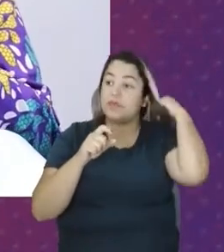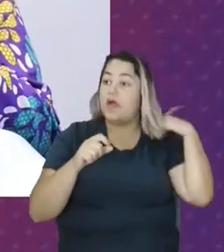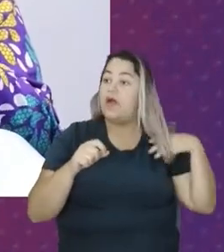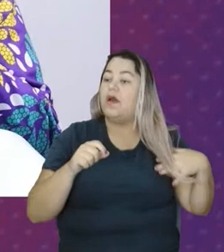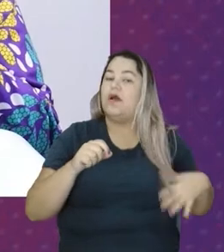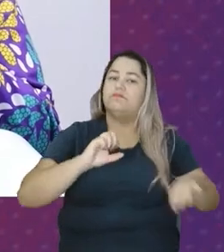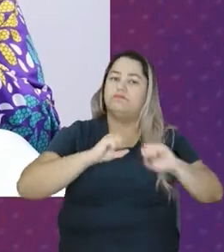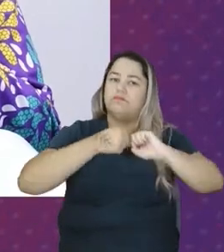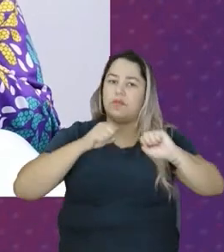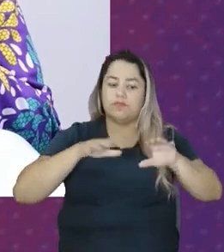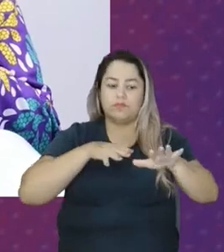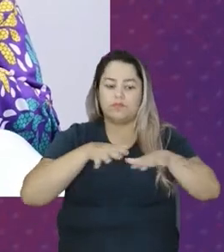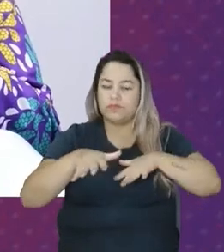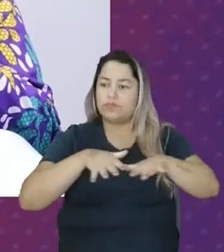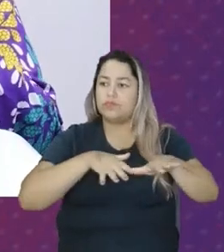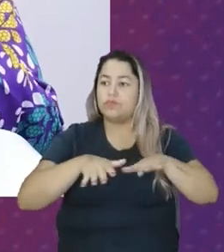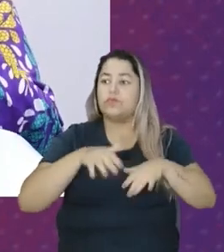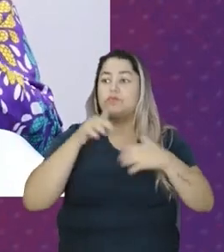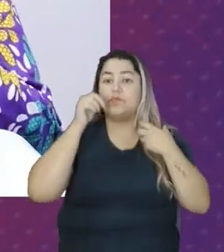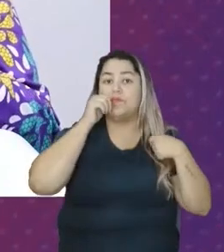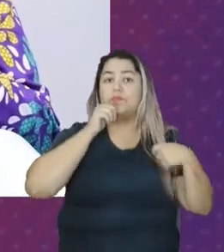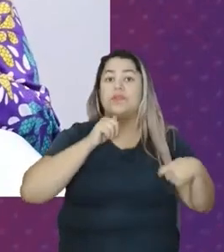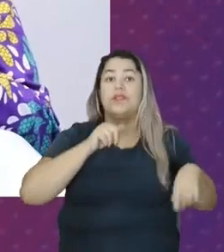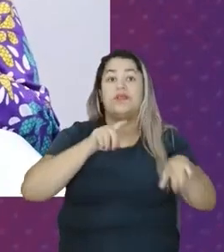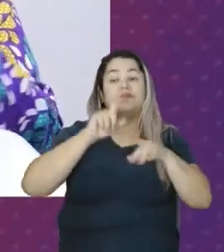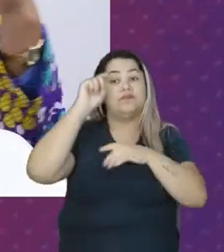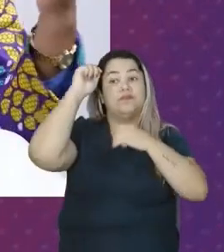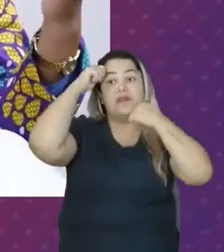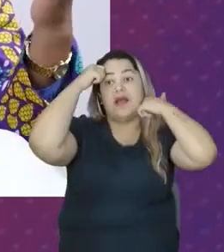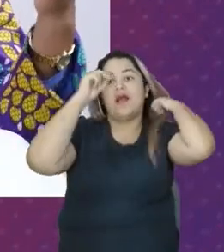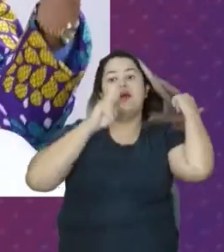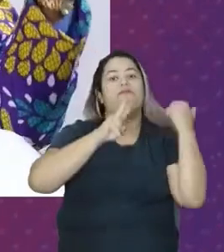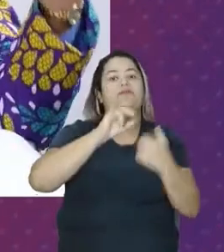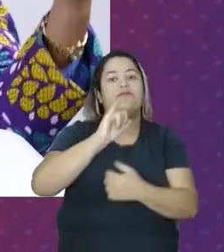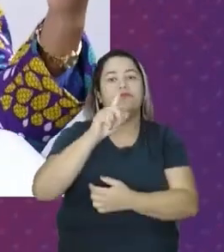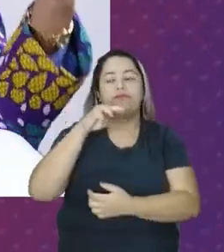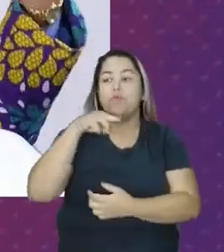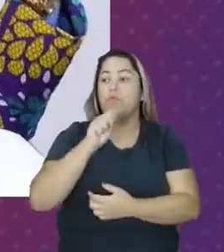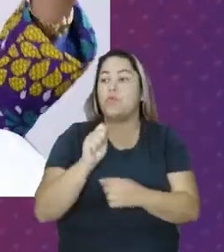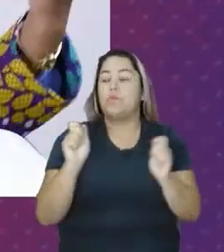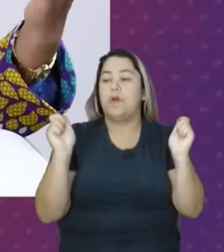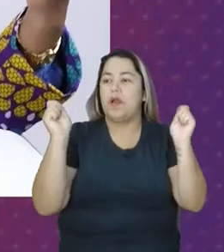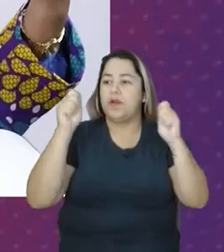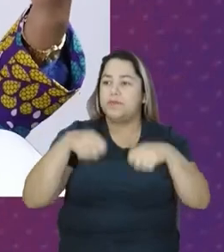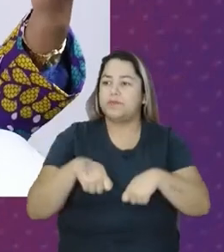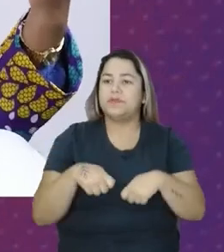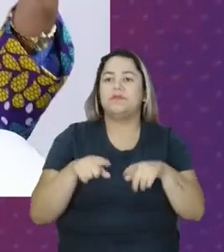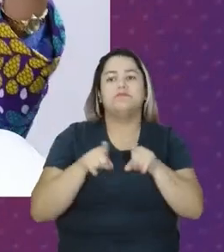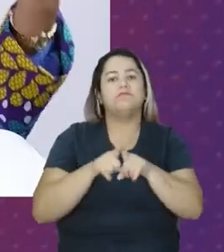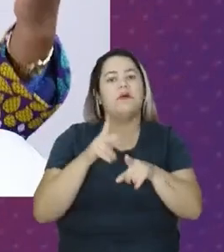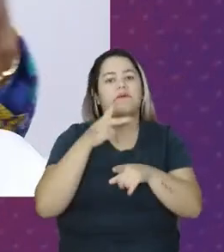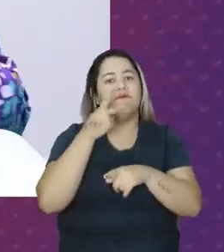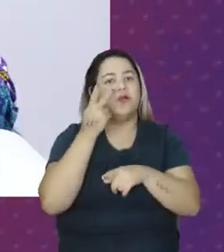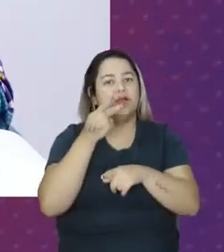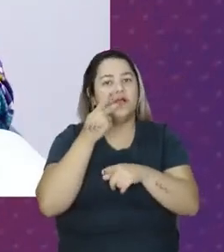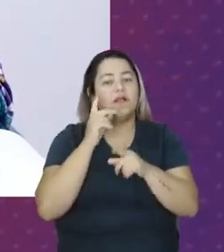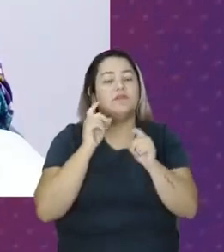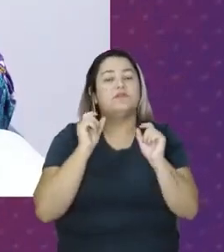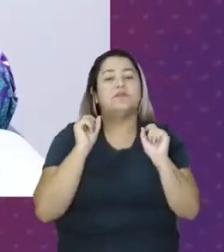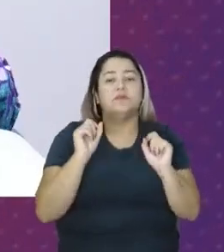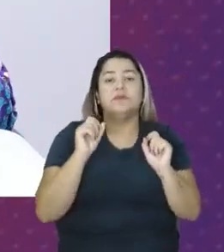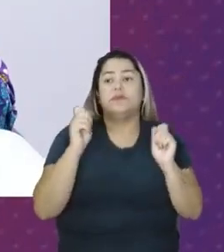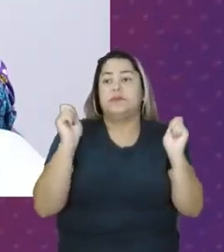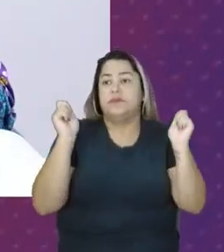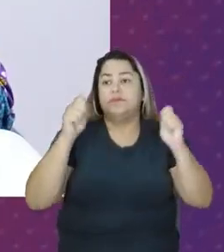militante do movimento de mulheres negras, Vilma Reis, né, que ela tem afirmado que a gente